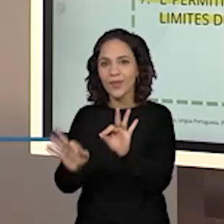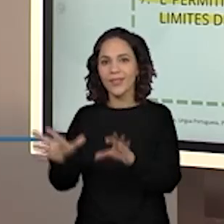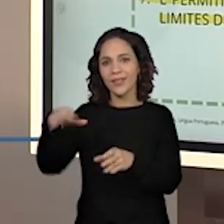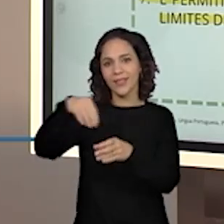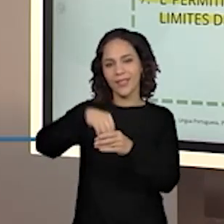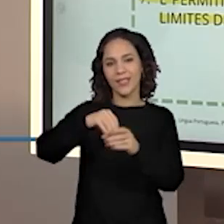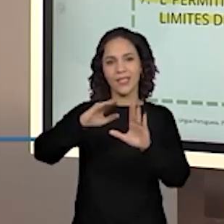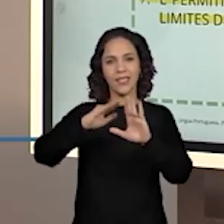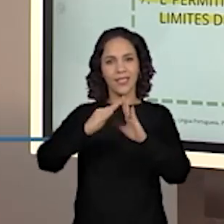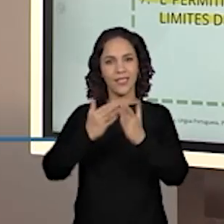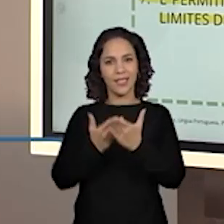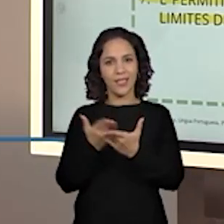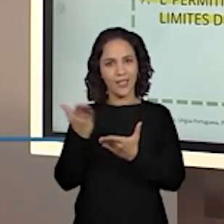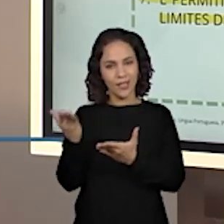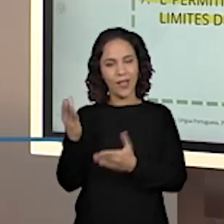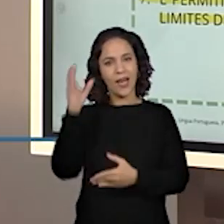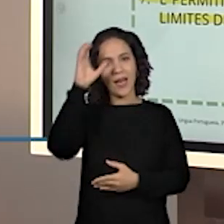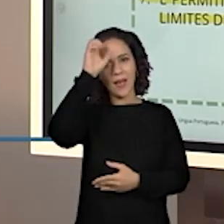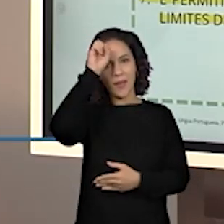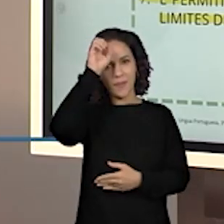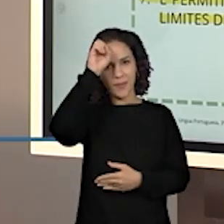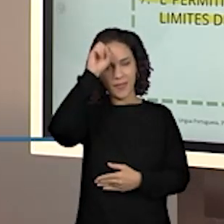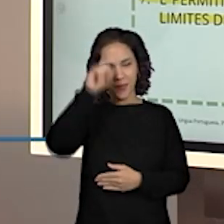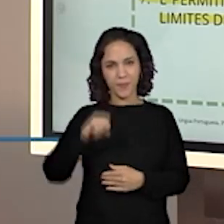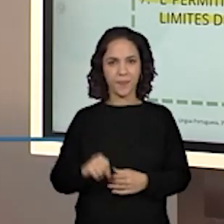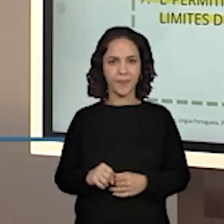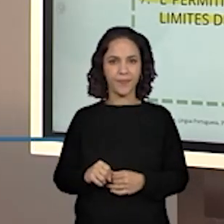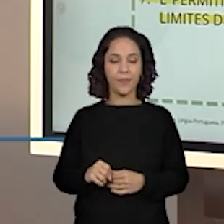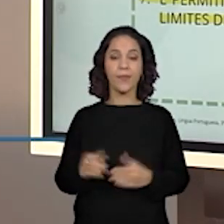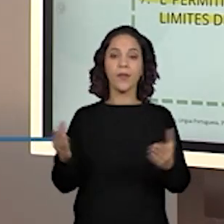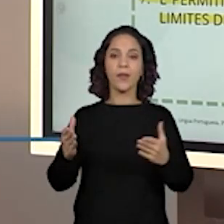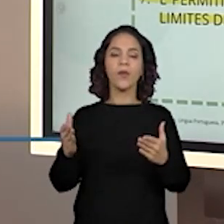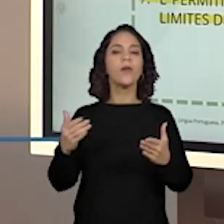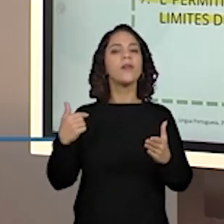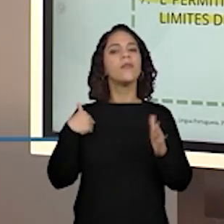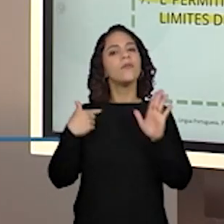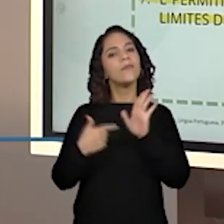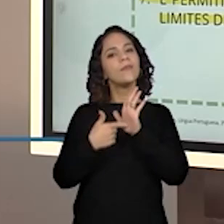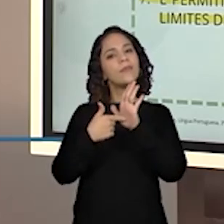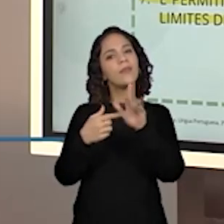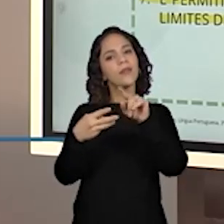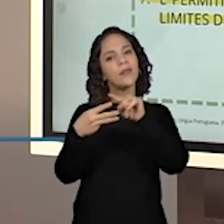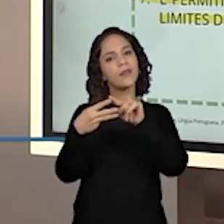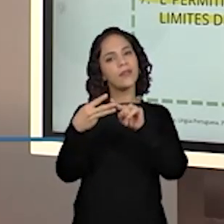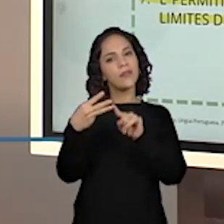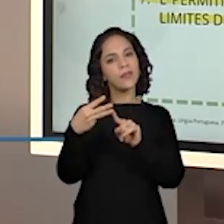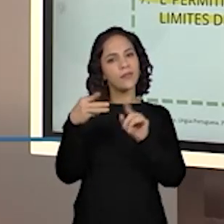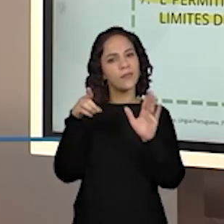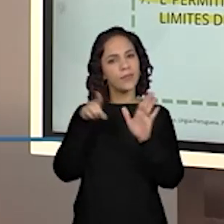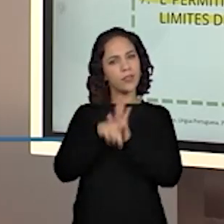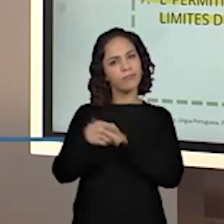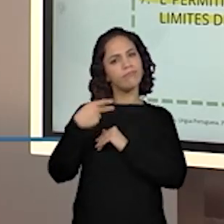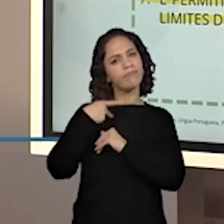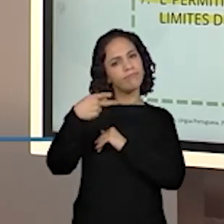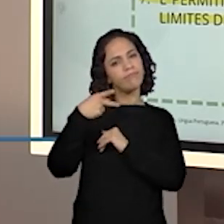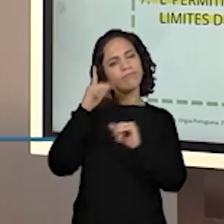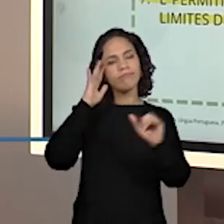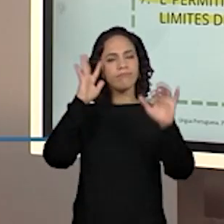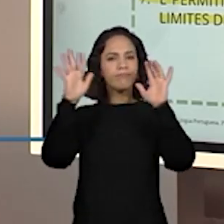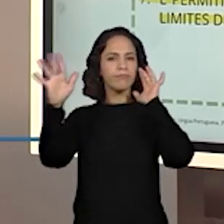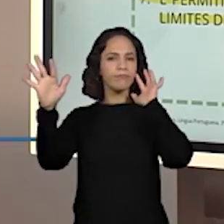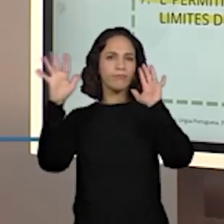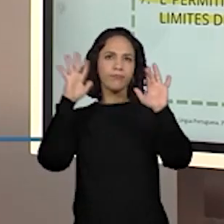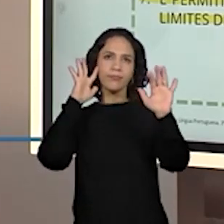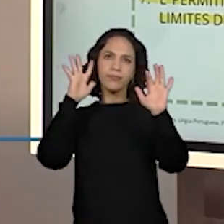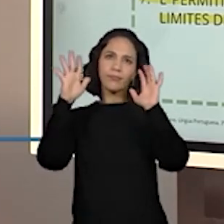escola Aprender. Eu vou colocar na tela 3 questões e a gente vai refletir.